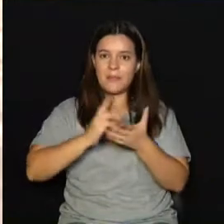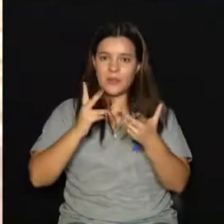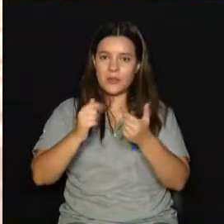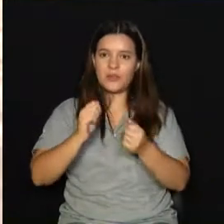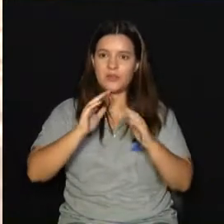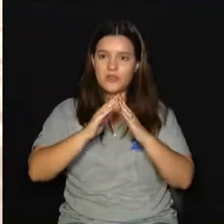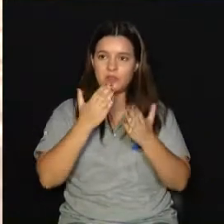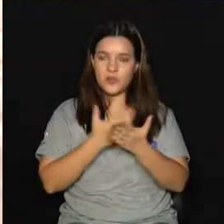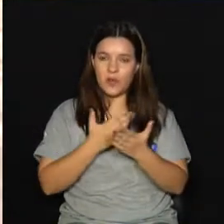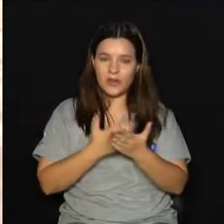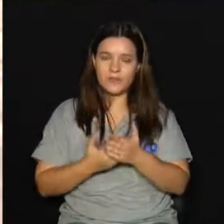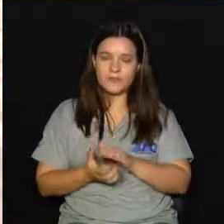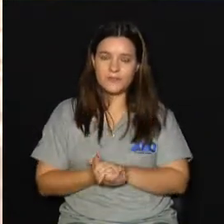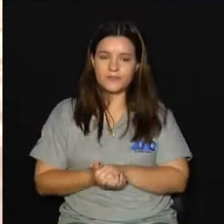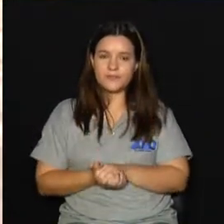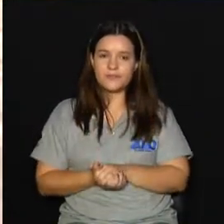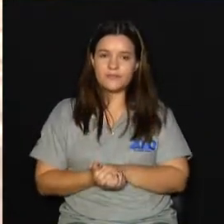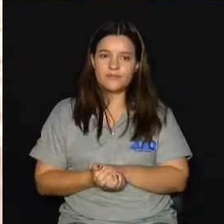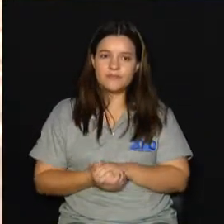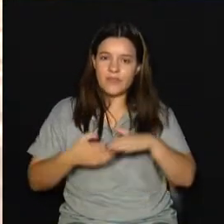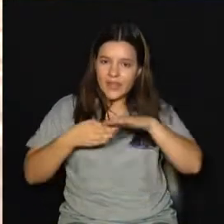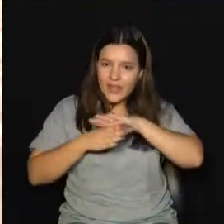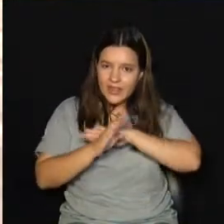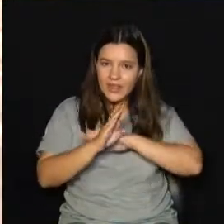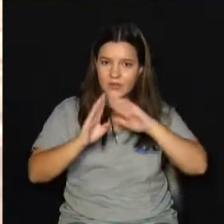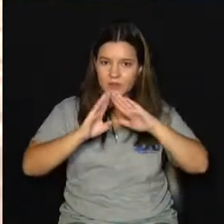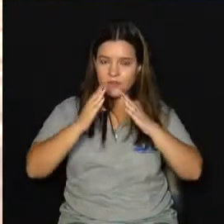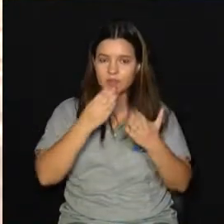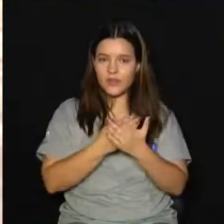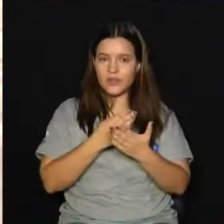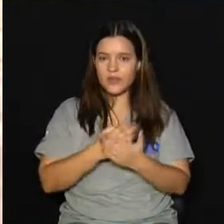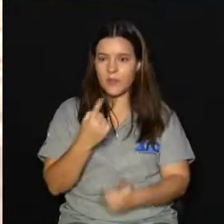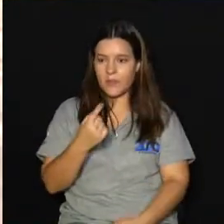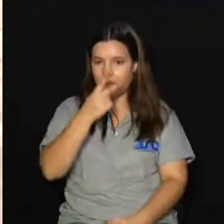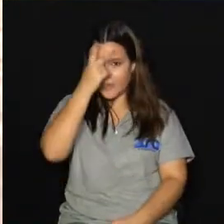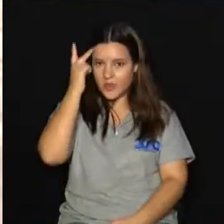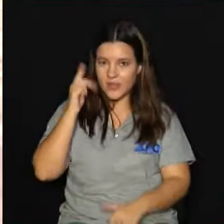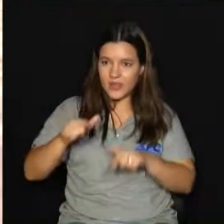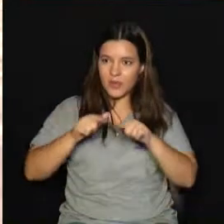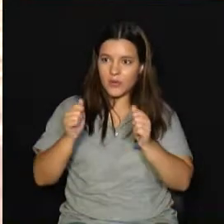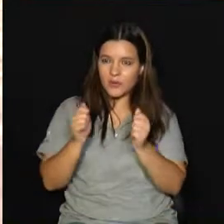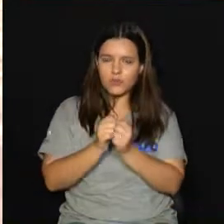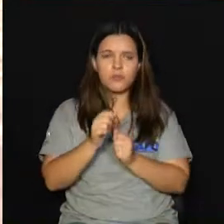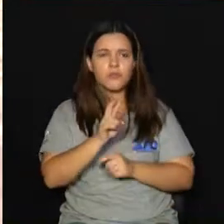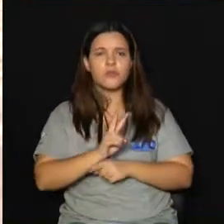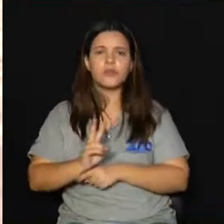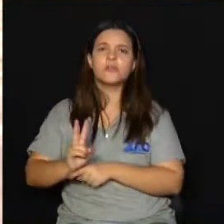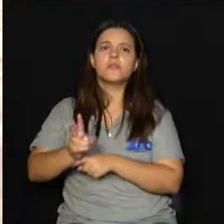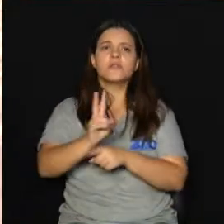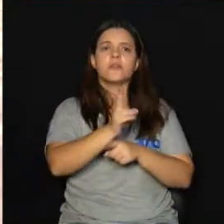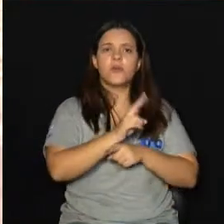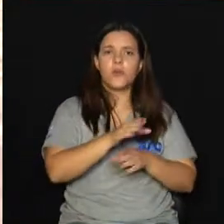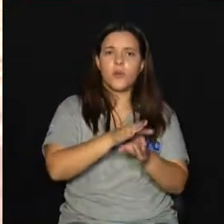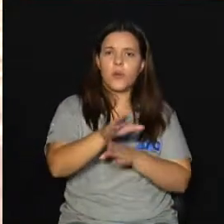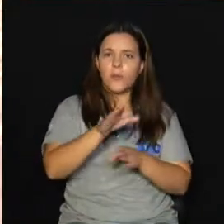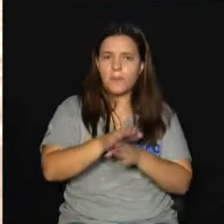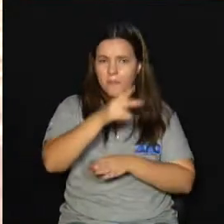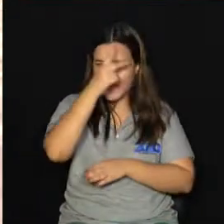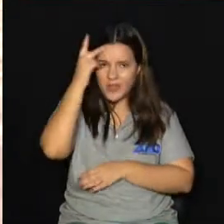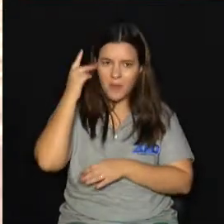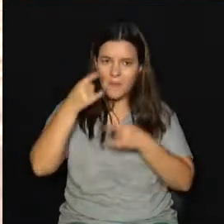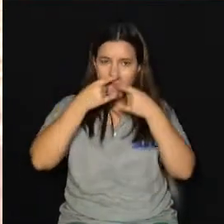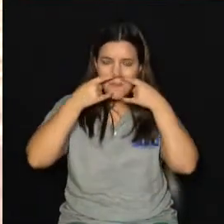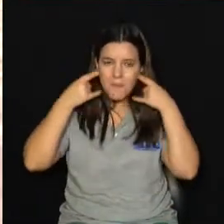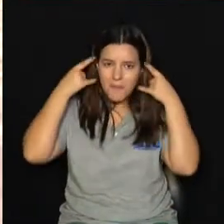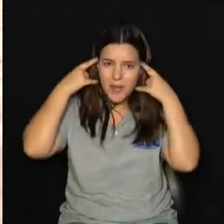a gente percebeu também que bem na entrada do prédio tem uma pessoa que trabalha com vocês que fica olhando e até orienta quem estiver sem máscara